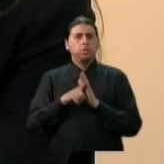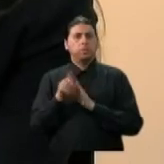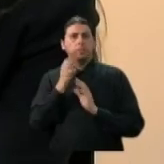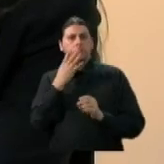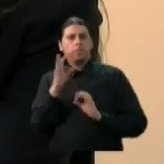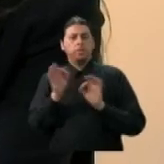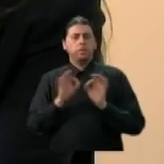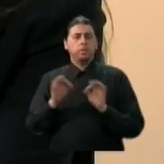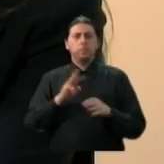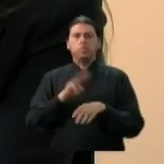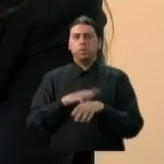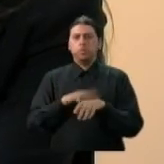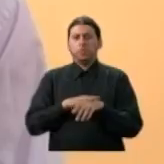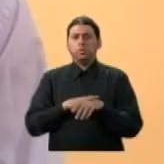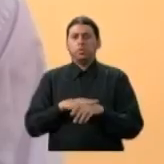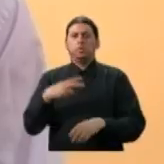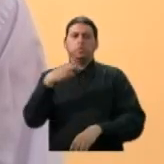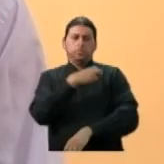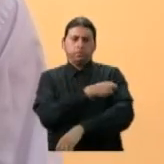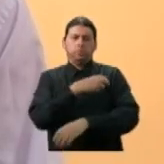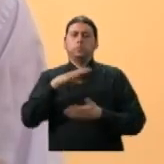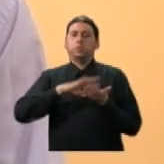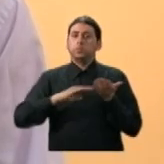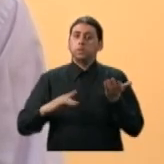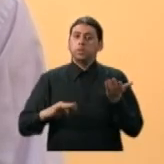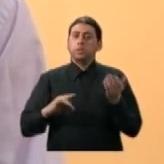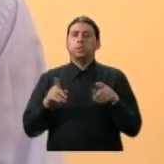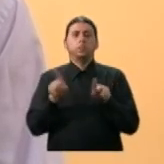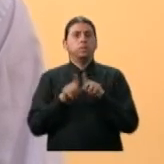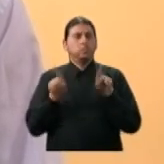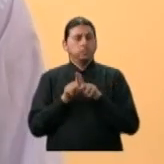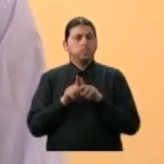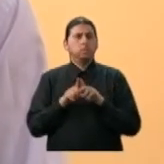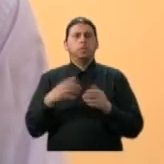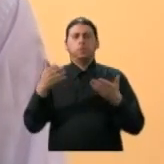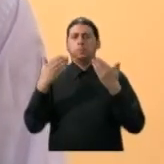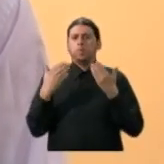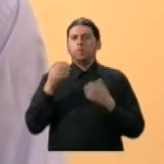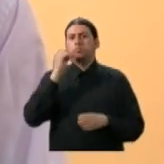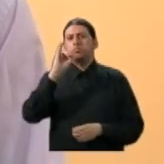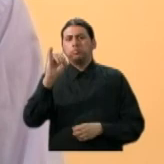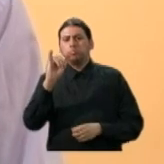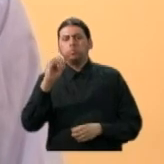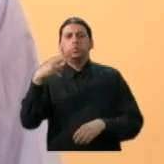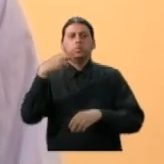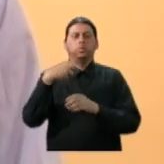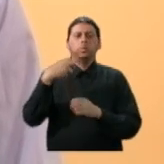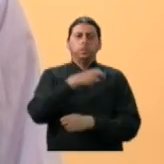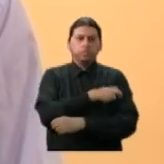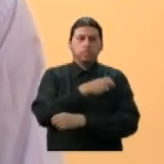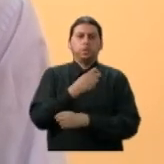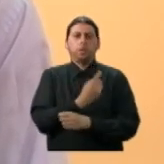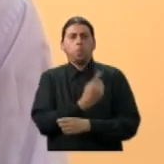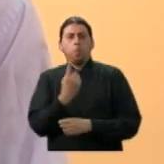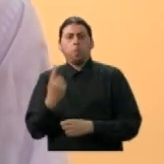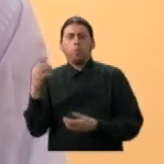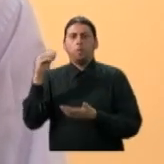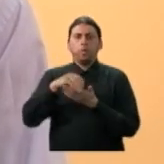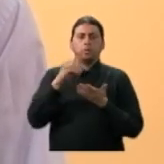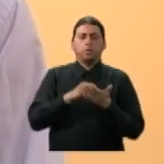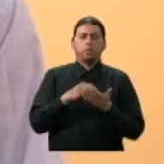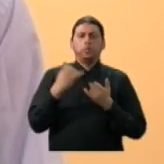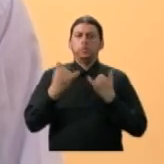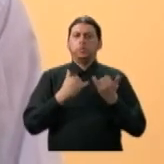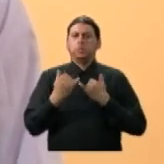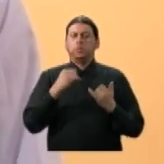naquele momento. Tem exame de sangue também, né, que mostra algumas vacinas foram feitas ou não, né, que é o caso da hepatite B. A